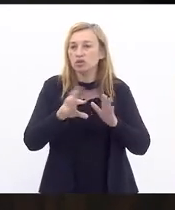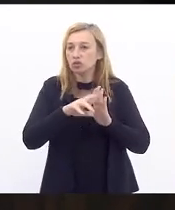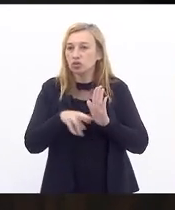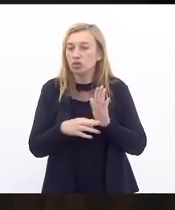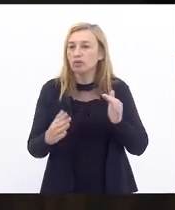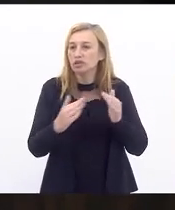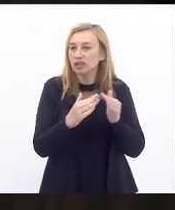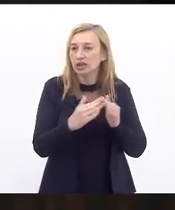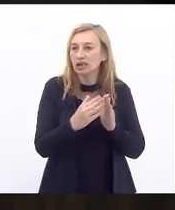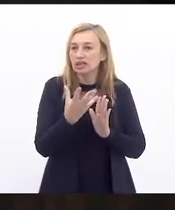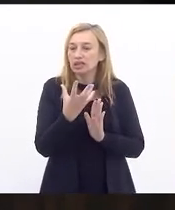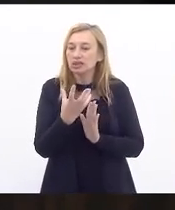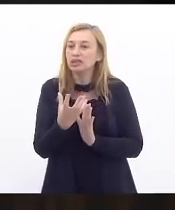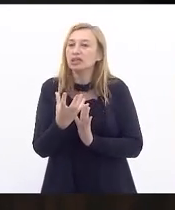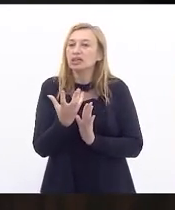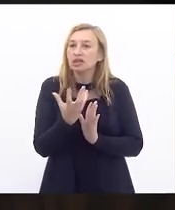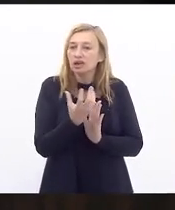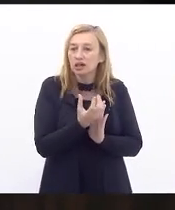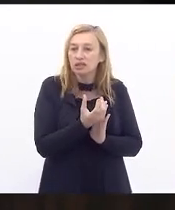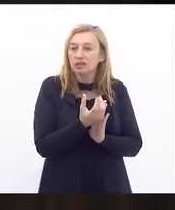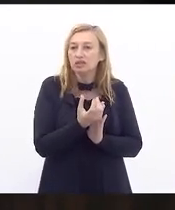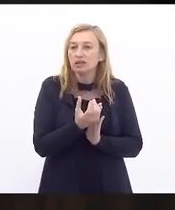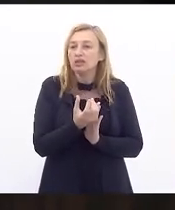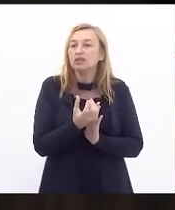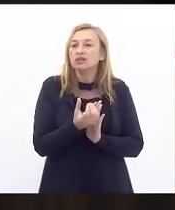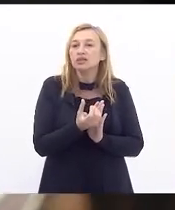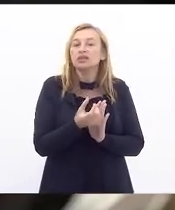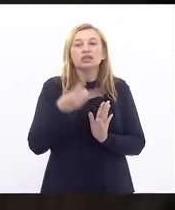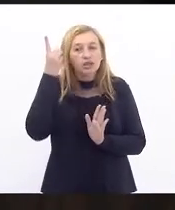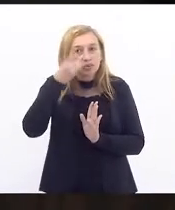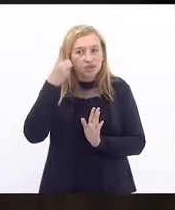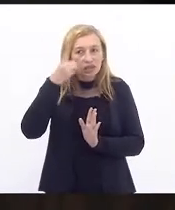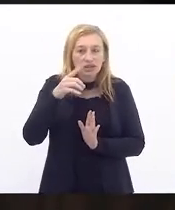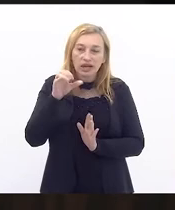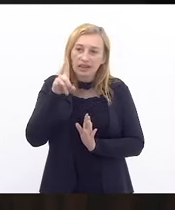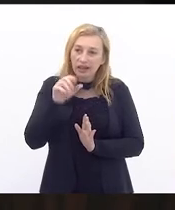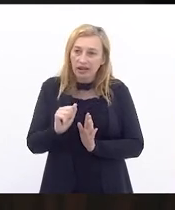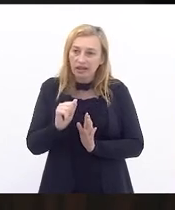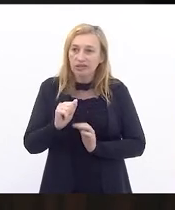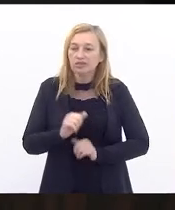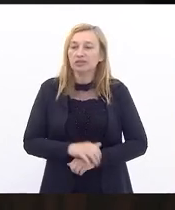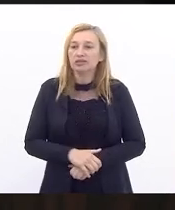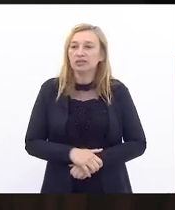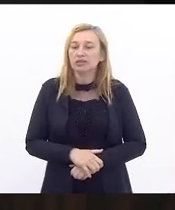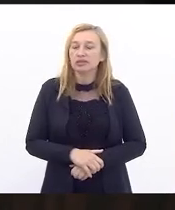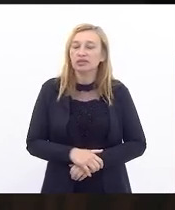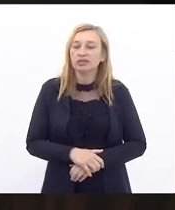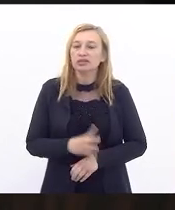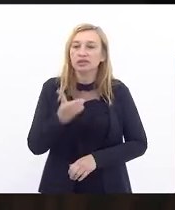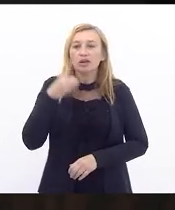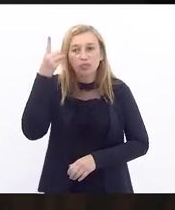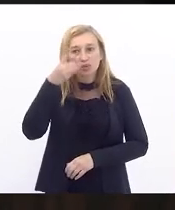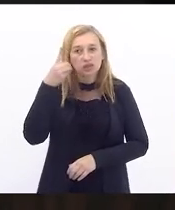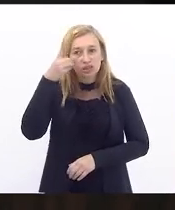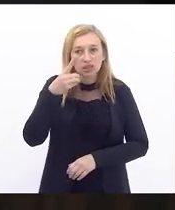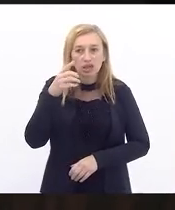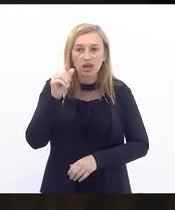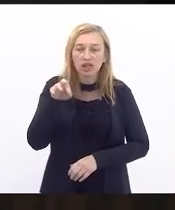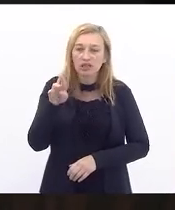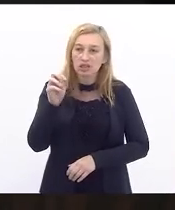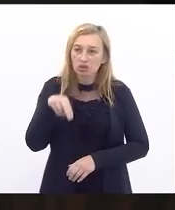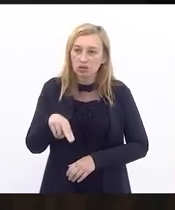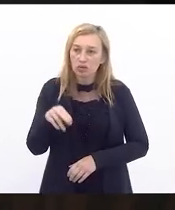e Proposições Externas, para emitir parecer do deputado Márcio Canella, deputado Anderson